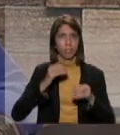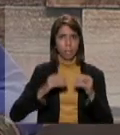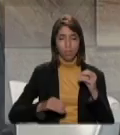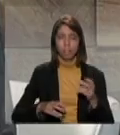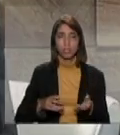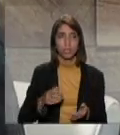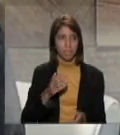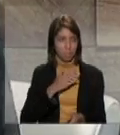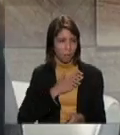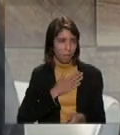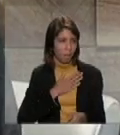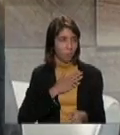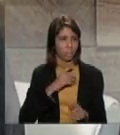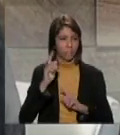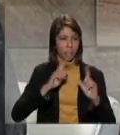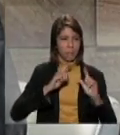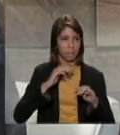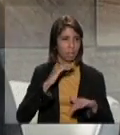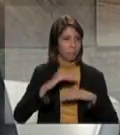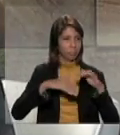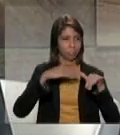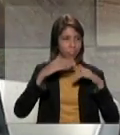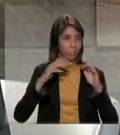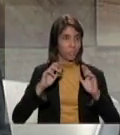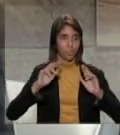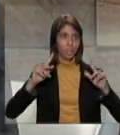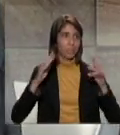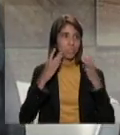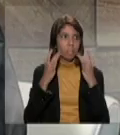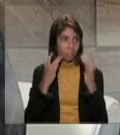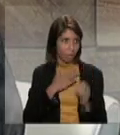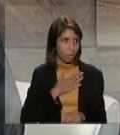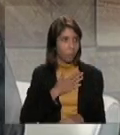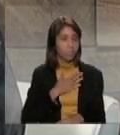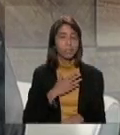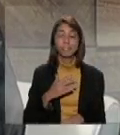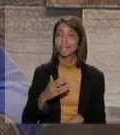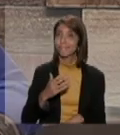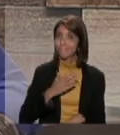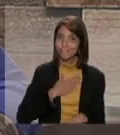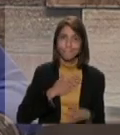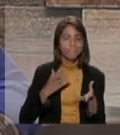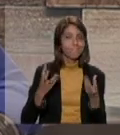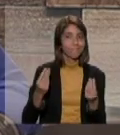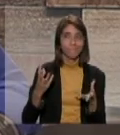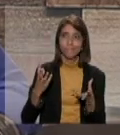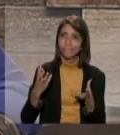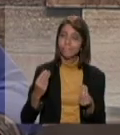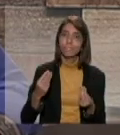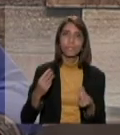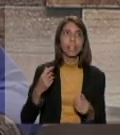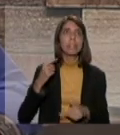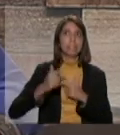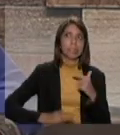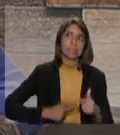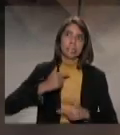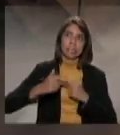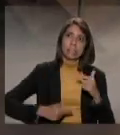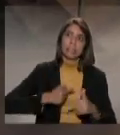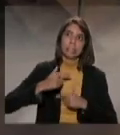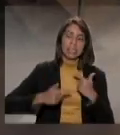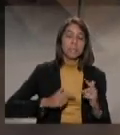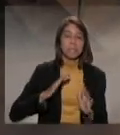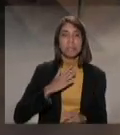você gosta dessa engrenagem da TV, Gosto. que é muito diferente do teatro? Gosto muito. Gosto mesmo bastante. Trabalhando